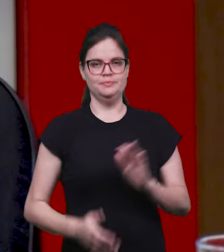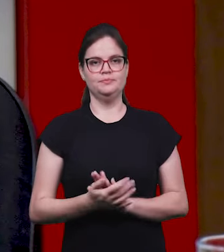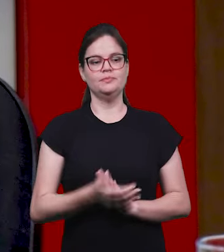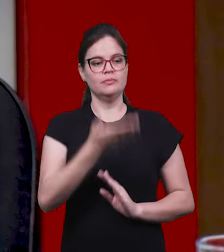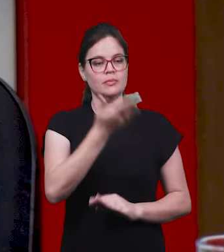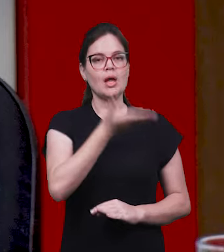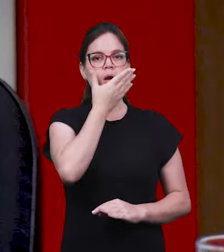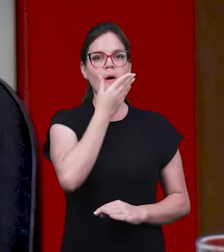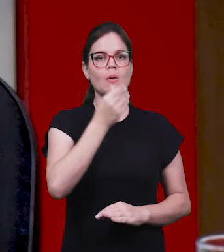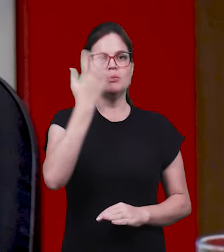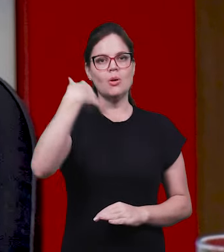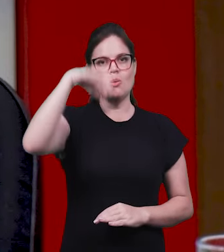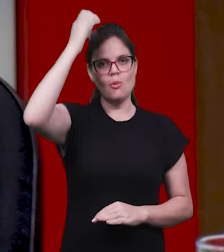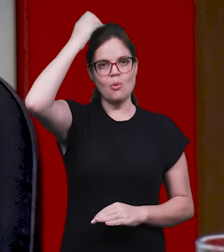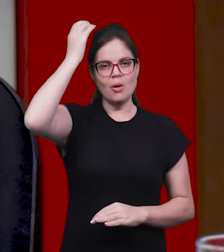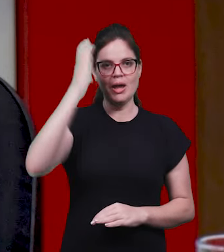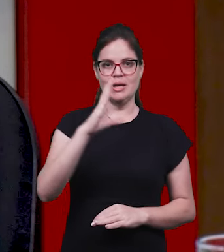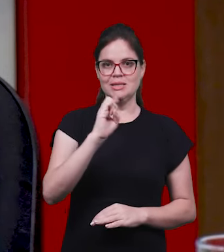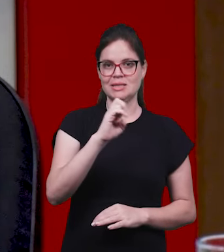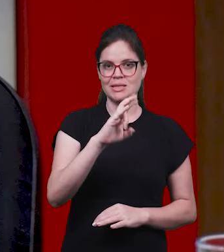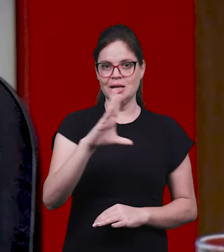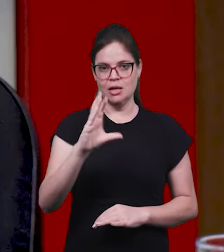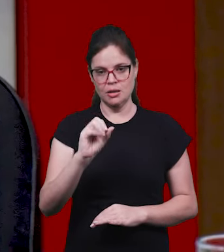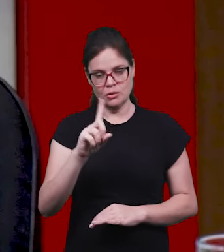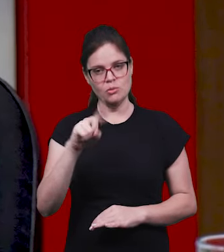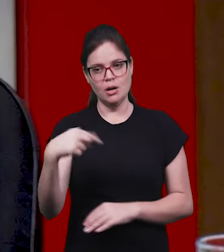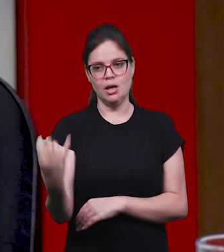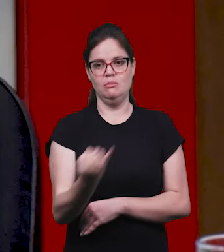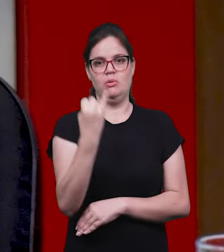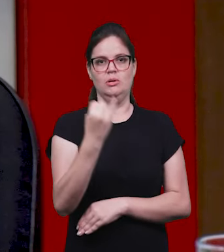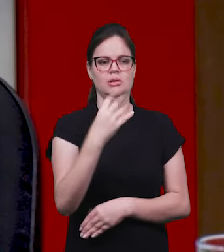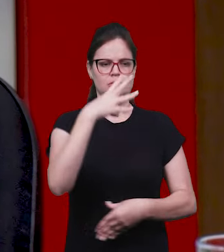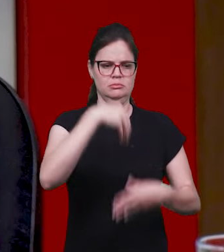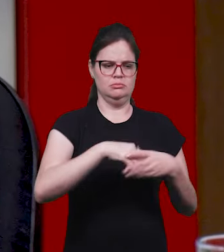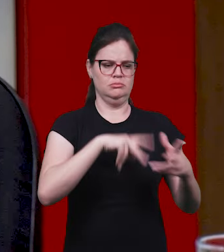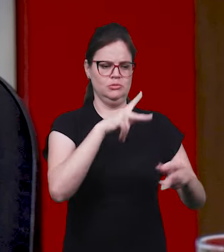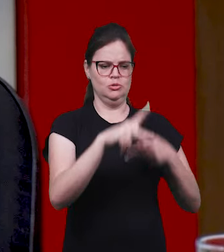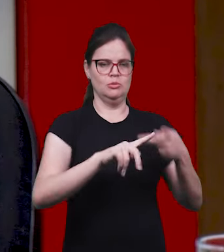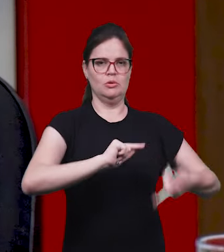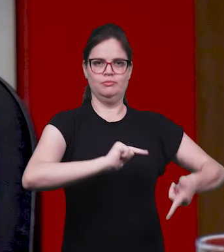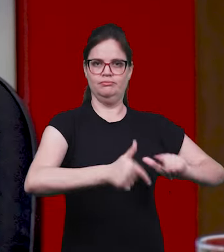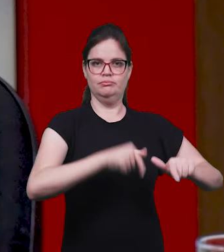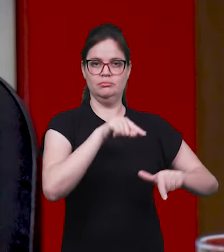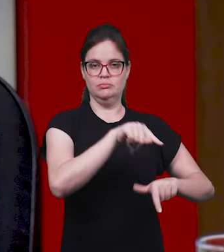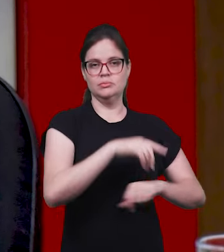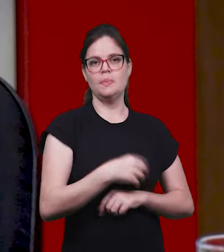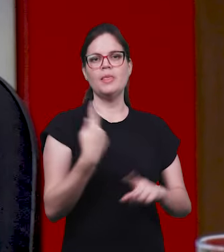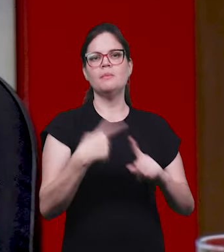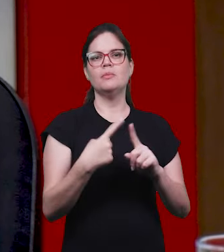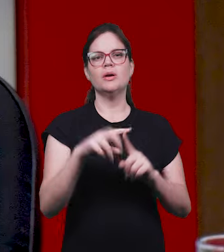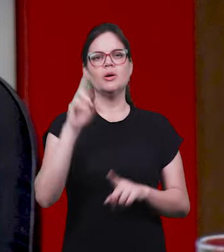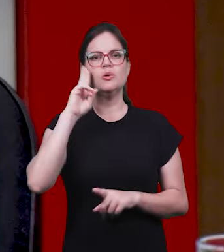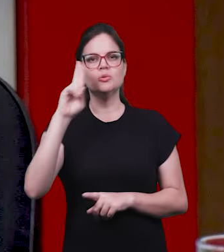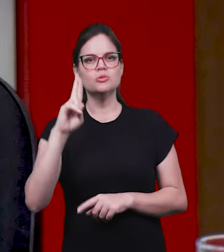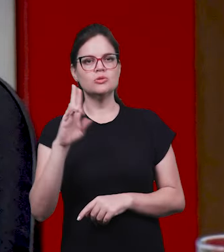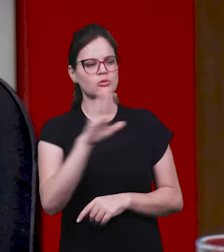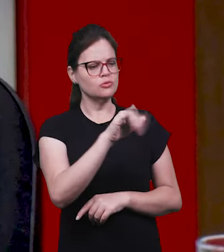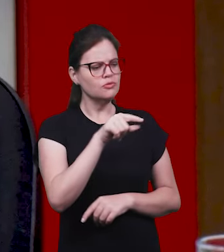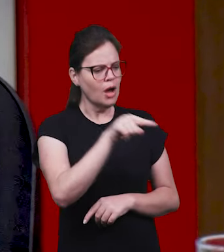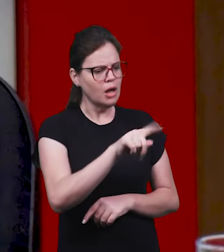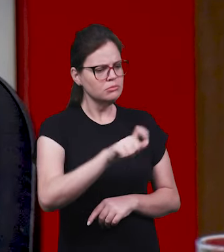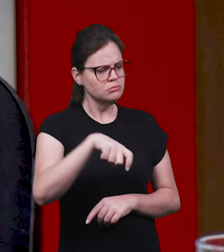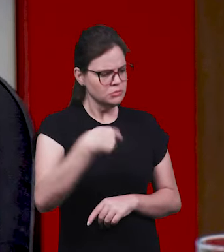Ciro foi um rei muito importante para o povo de Israel, porque o Senhor chama Ciro de